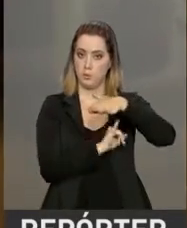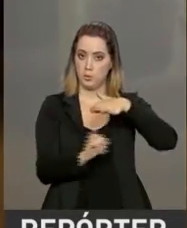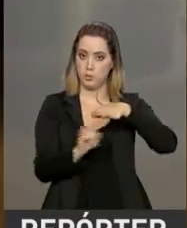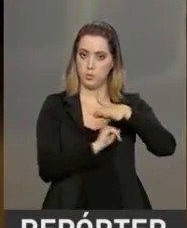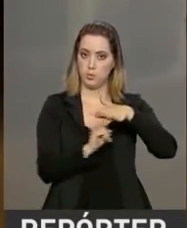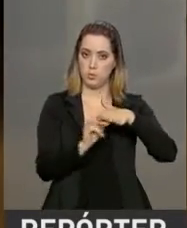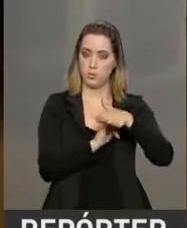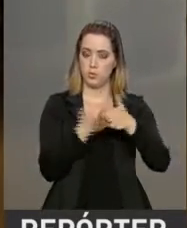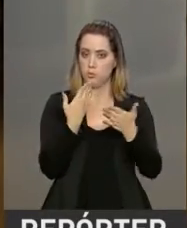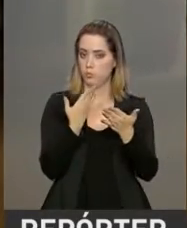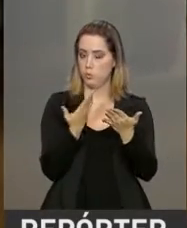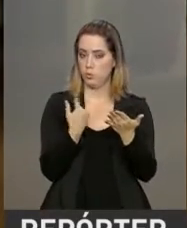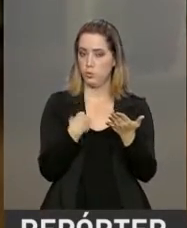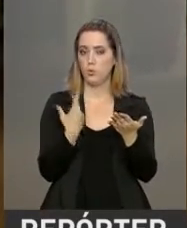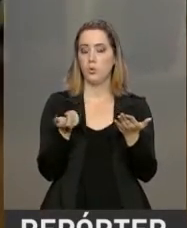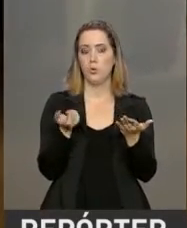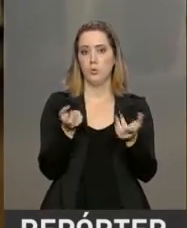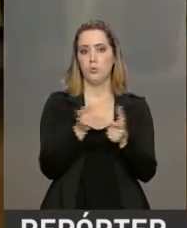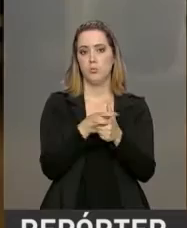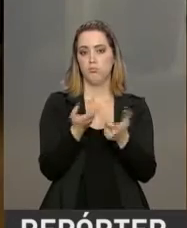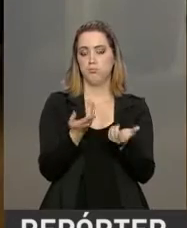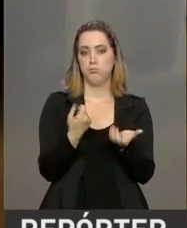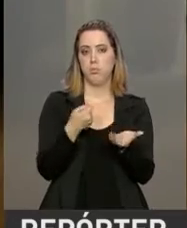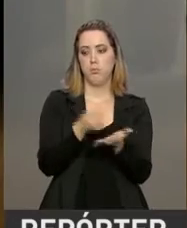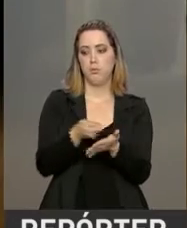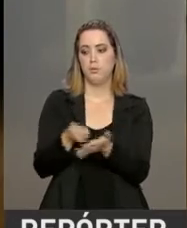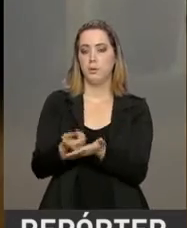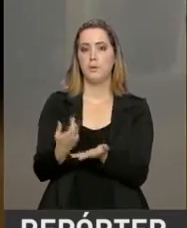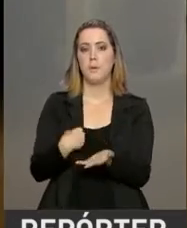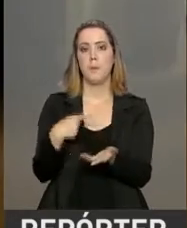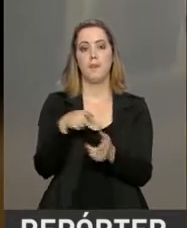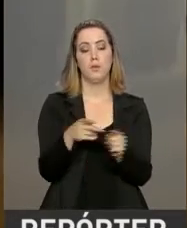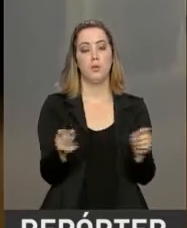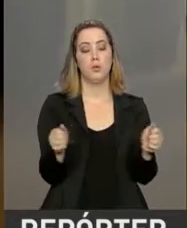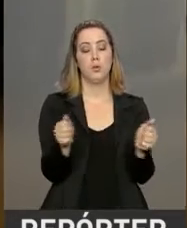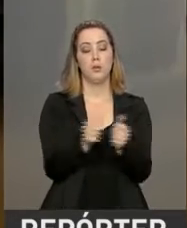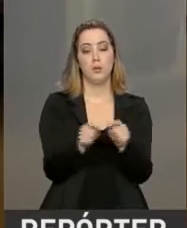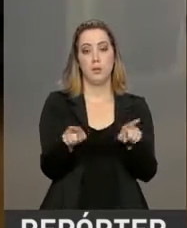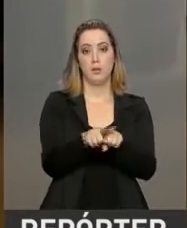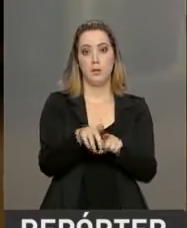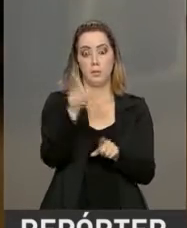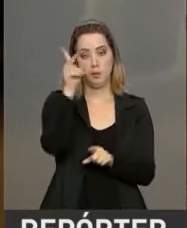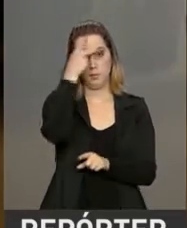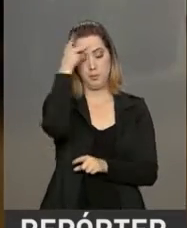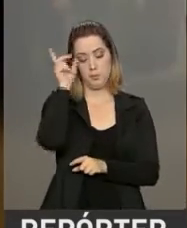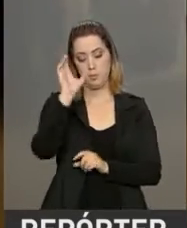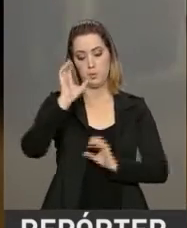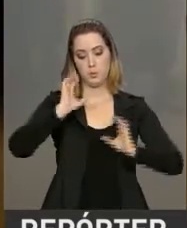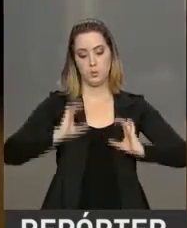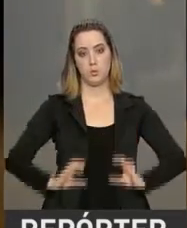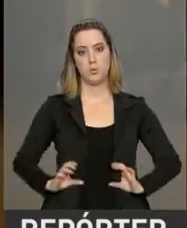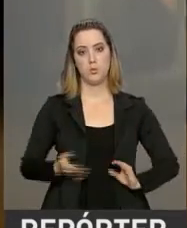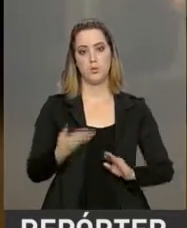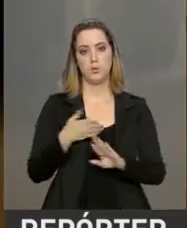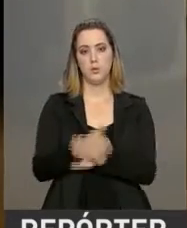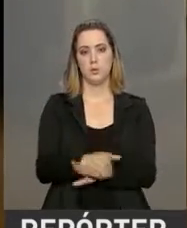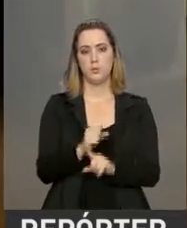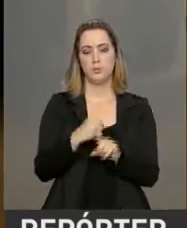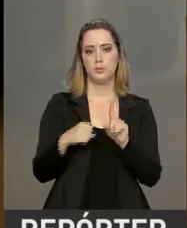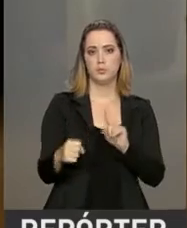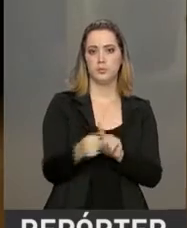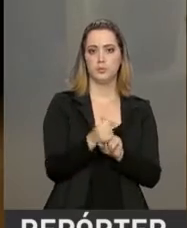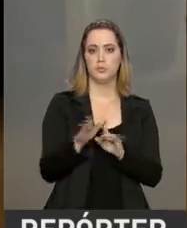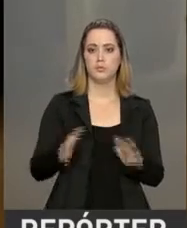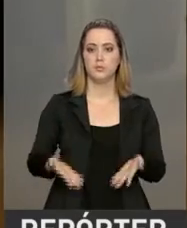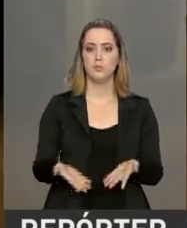um gasto e volta a ter alguém contribuindo com o sistema. Isso é bom para o próprio cidadão, que se sente parte da sociedade. Ao produzir,